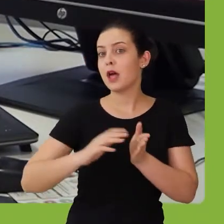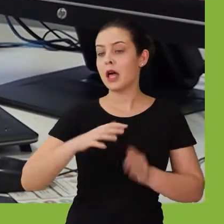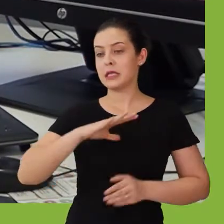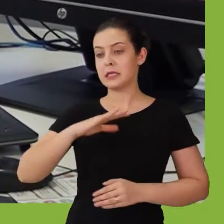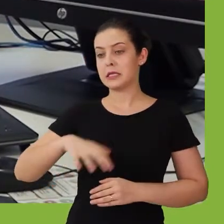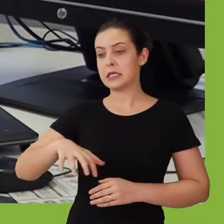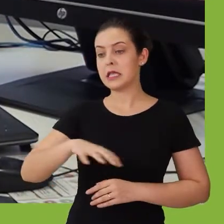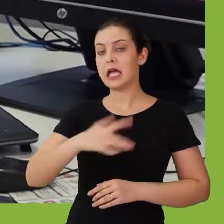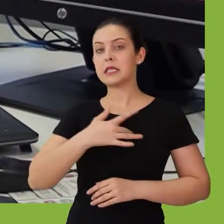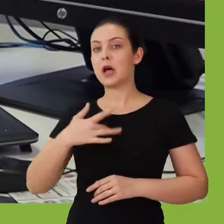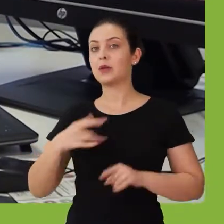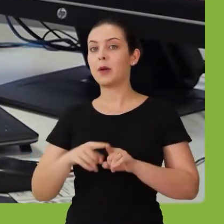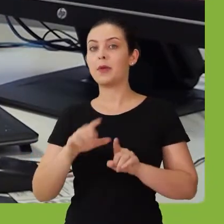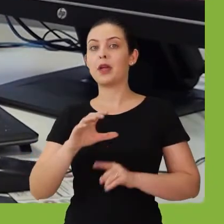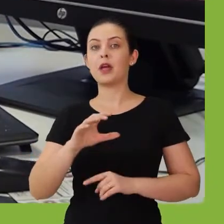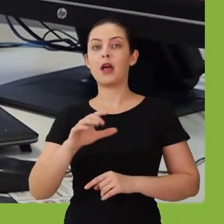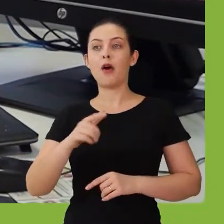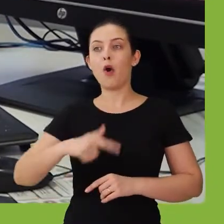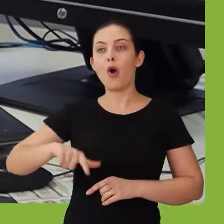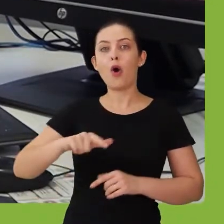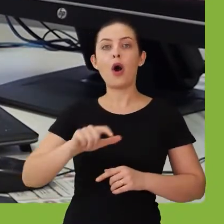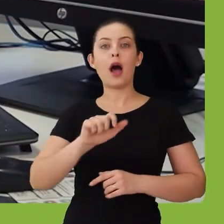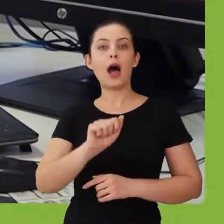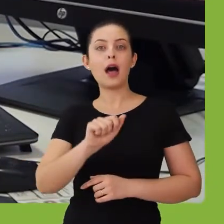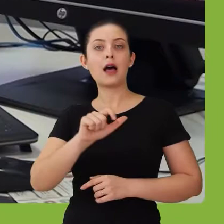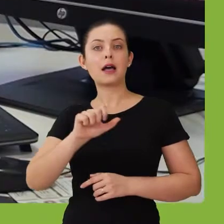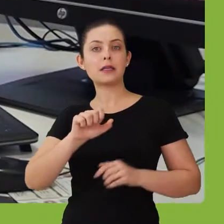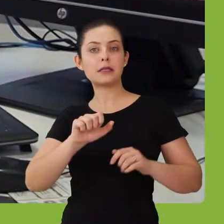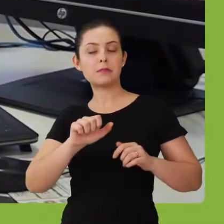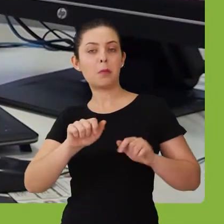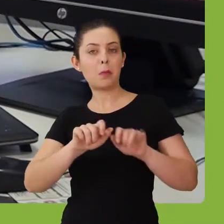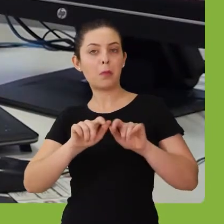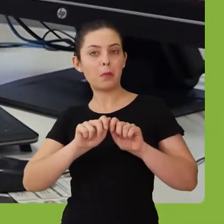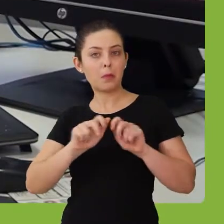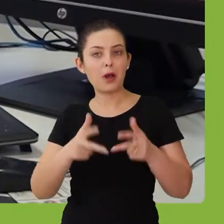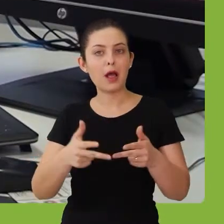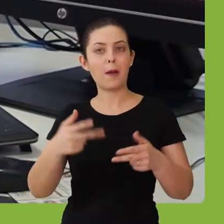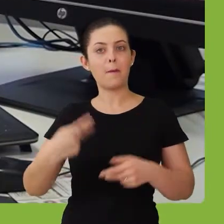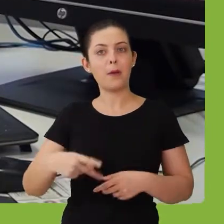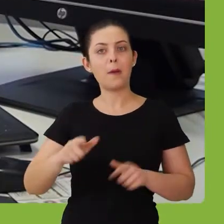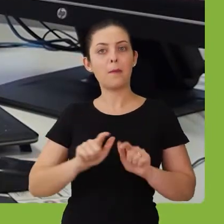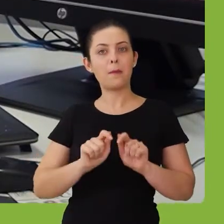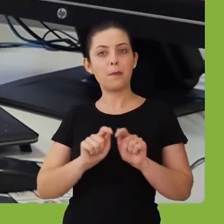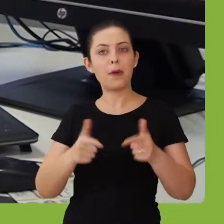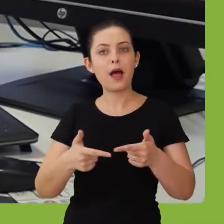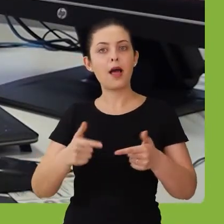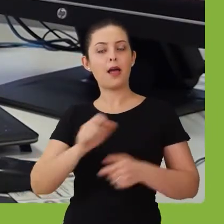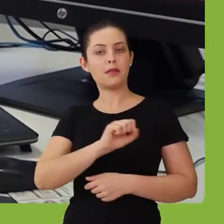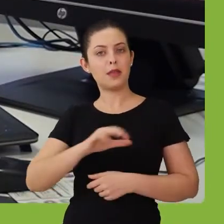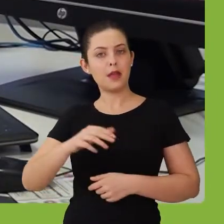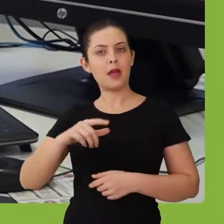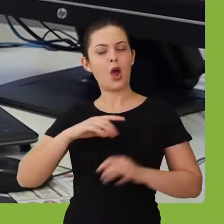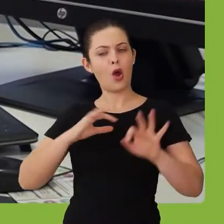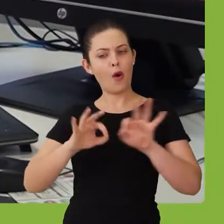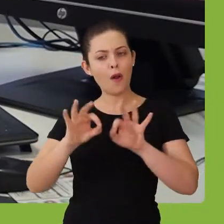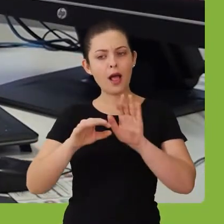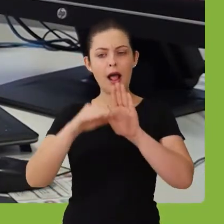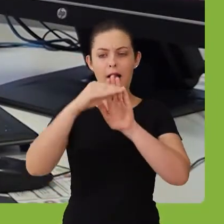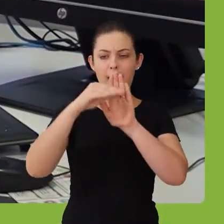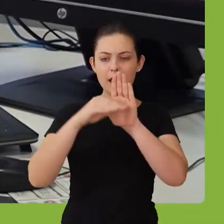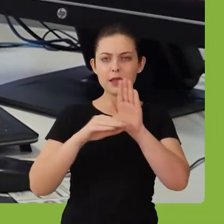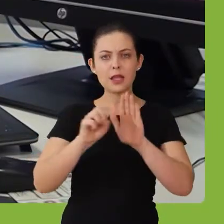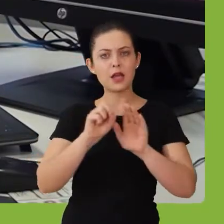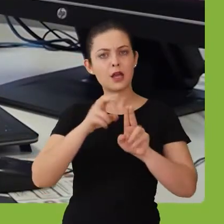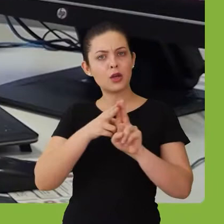de saúde cosems e assembléia legislativa de santa catarina teve por finalidade organizar as listas do sus